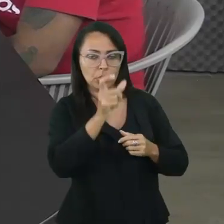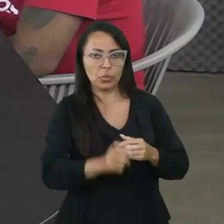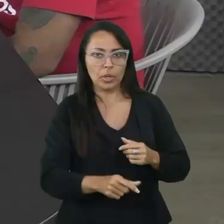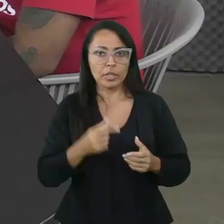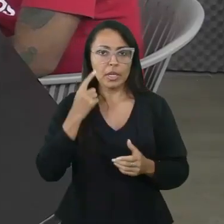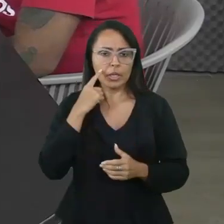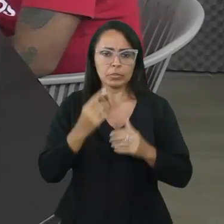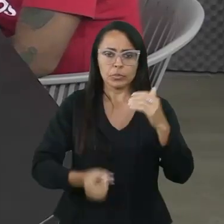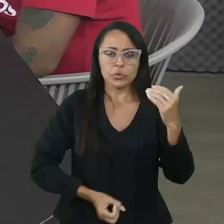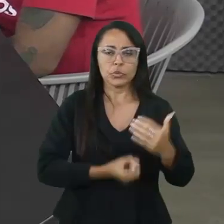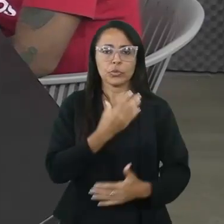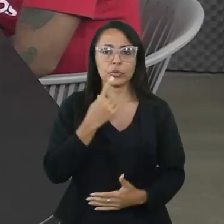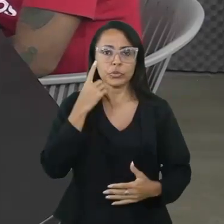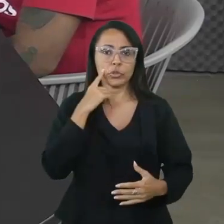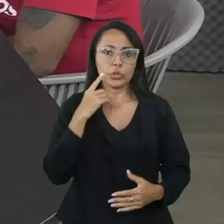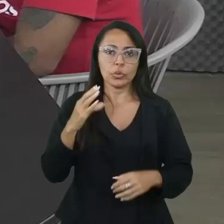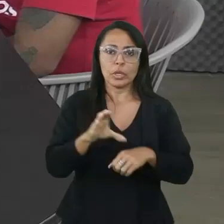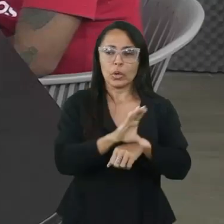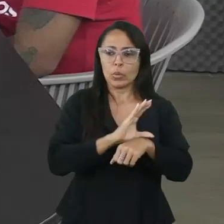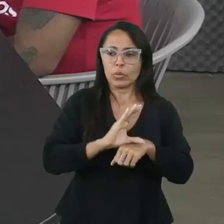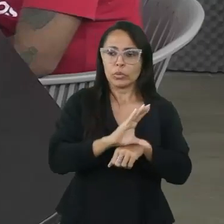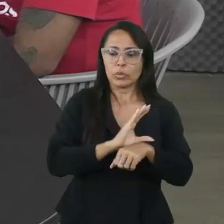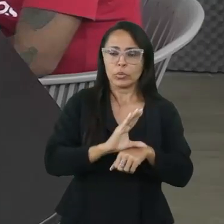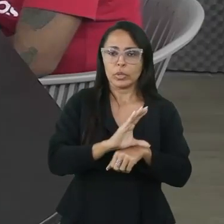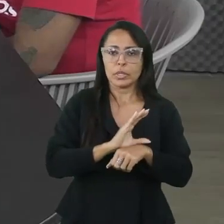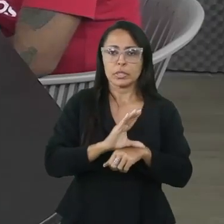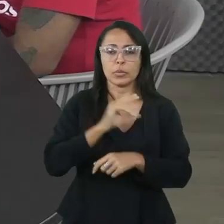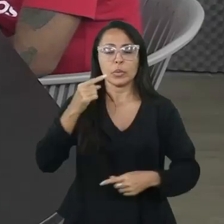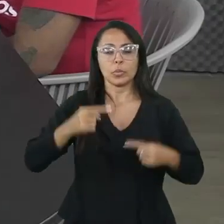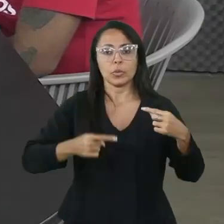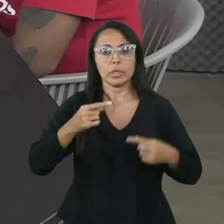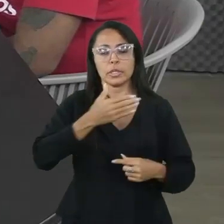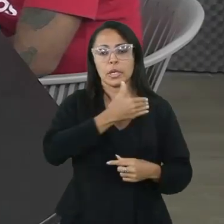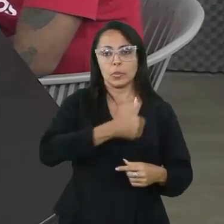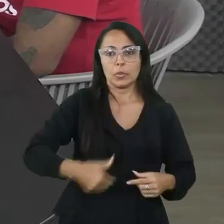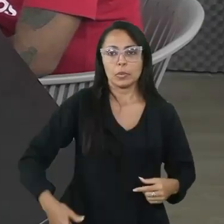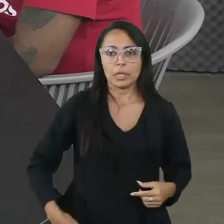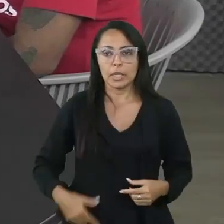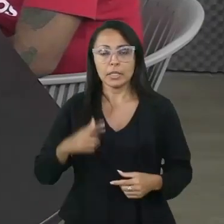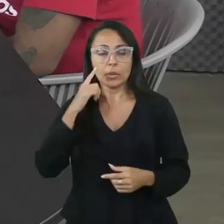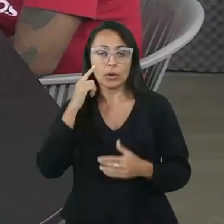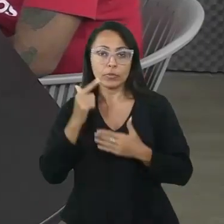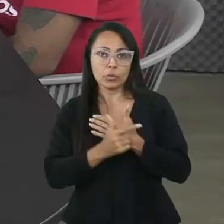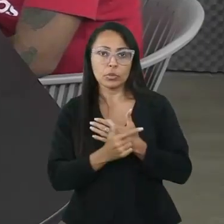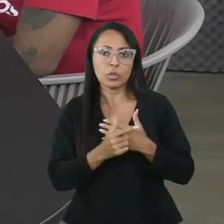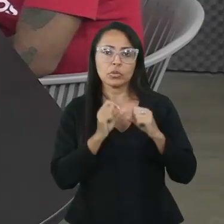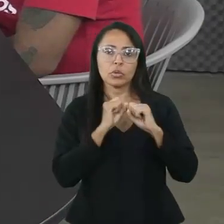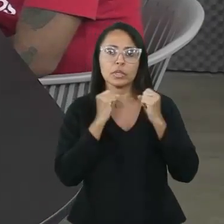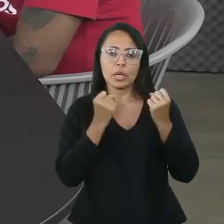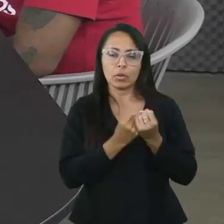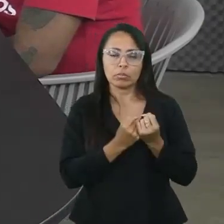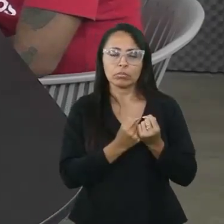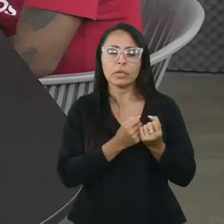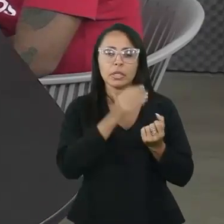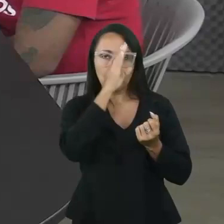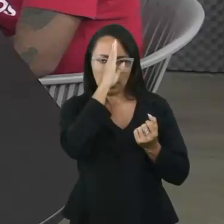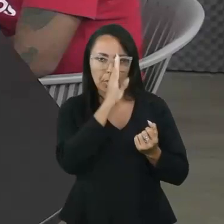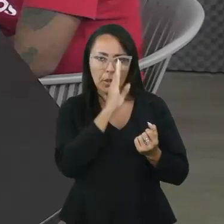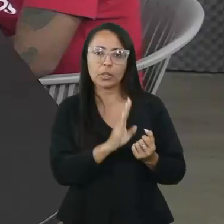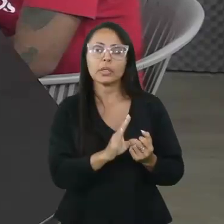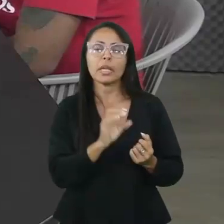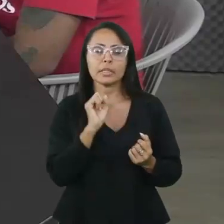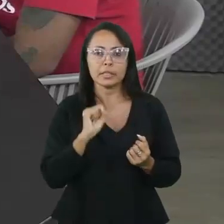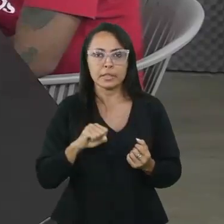ter surgido na Constituição como sendo política pública universal no Brasil, junto com saúde, para mim a função social dela já é cumprida dentro da própria